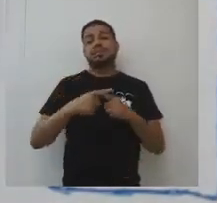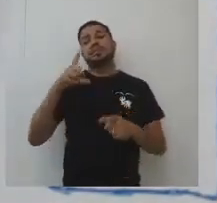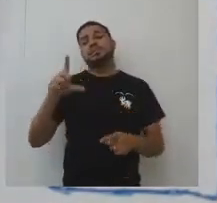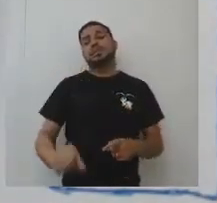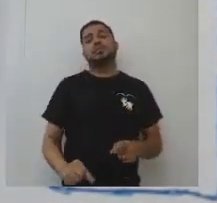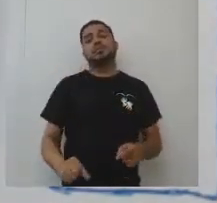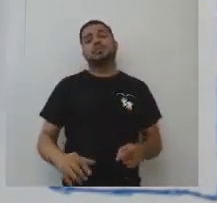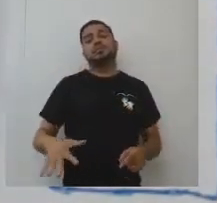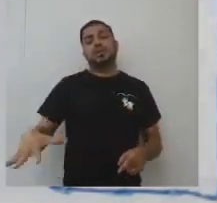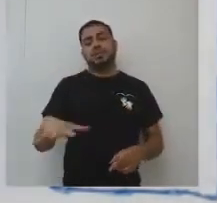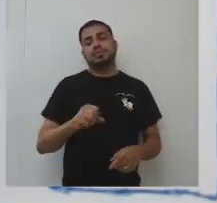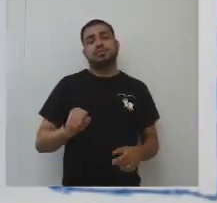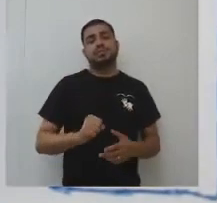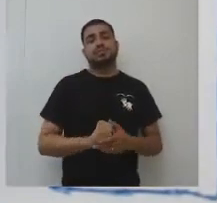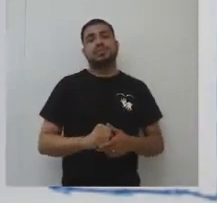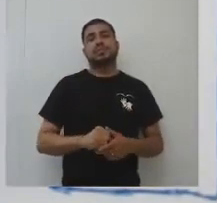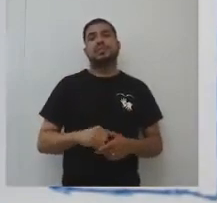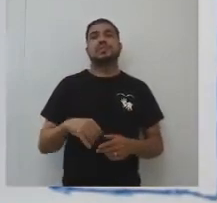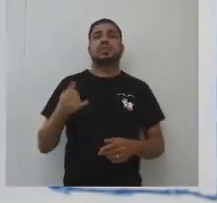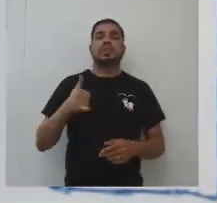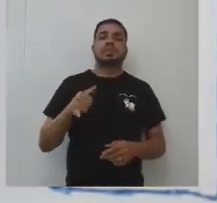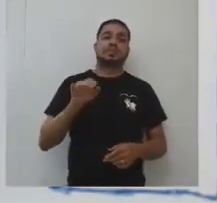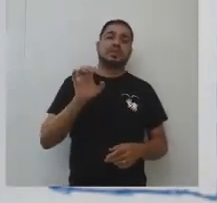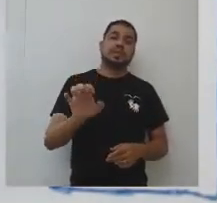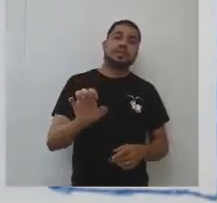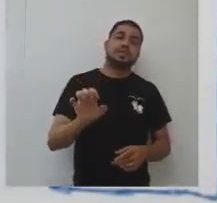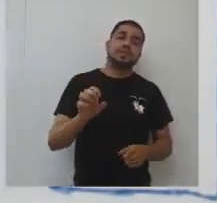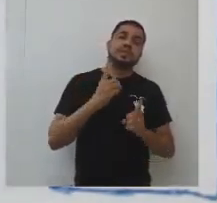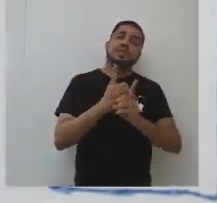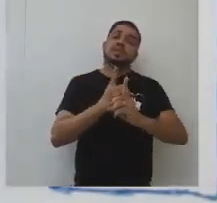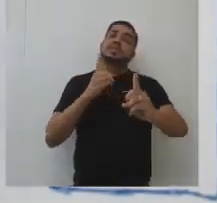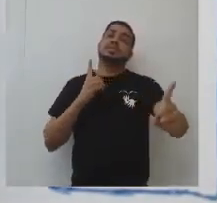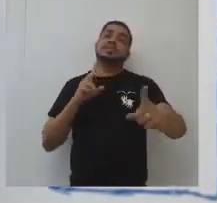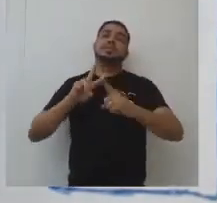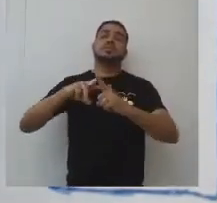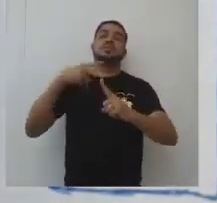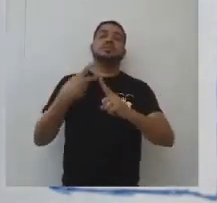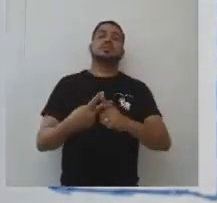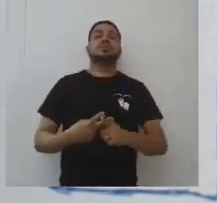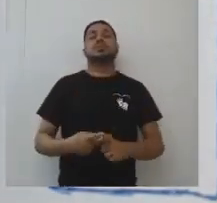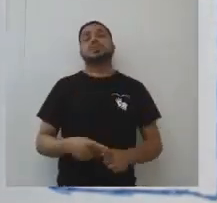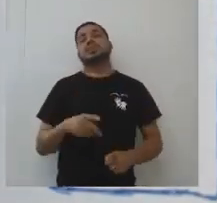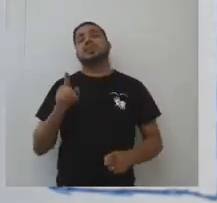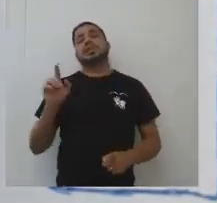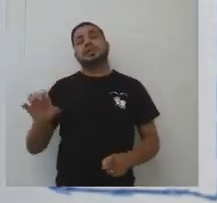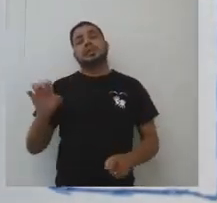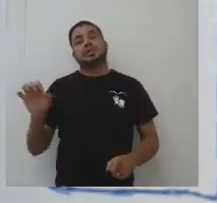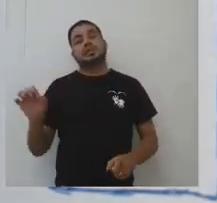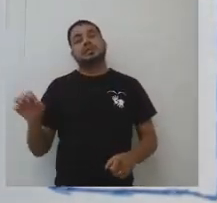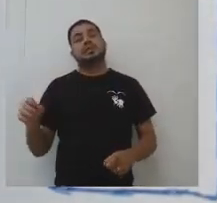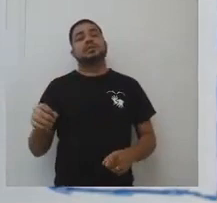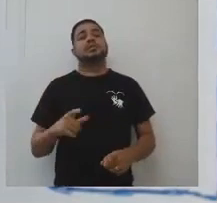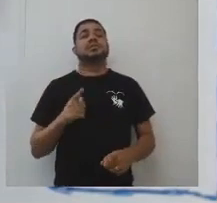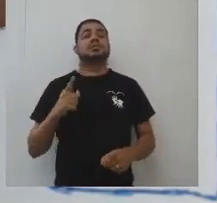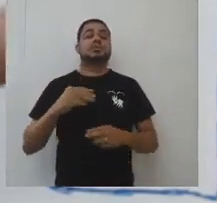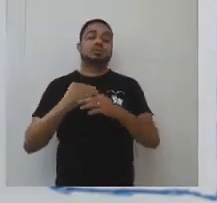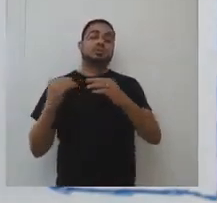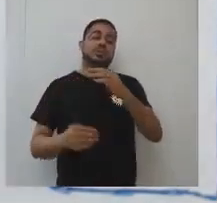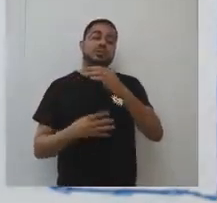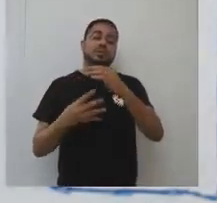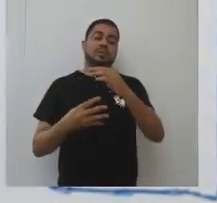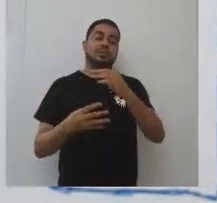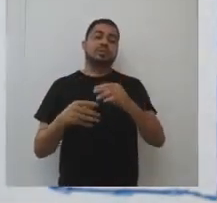Quer dizer, o campo elétrico aqui é E, e na distância que é o dobro, o campo elétrico é E sobre quanto?